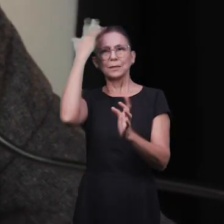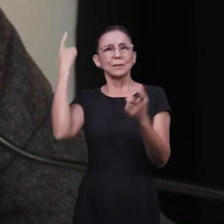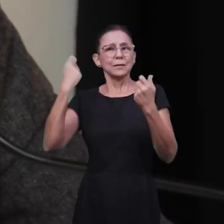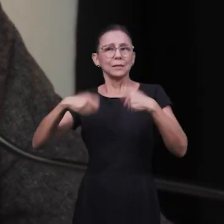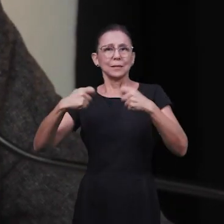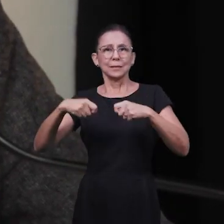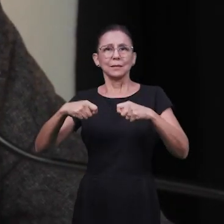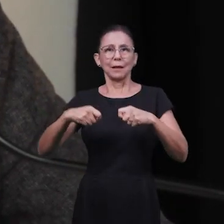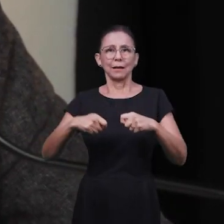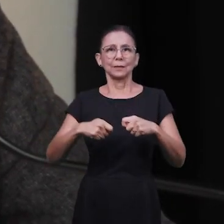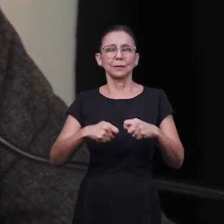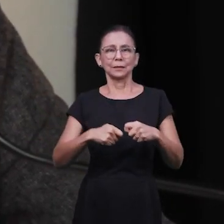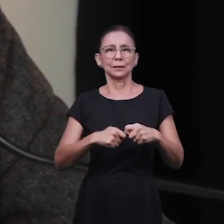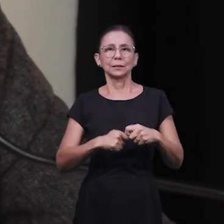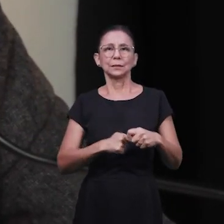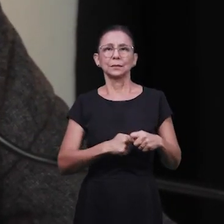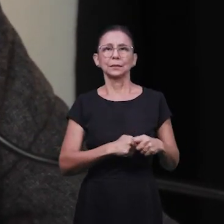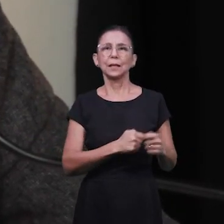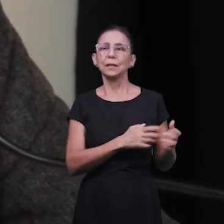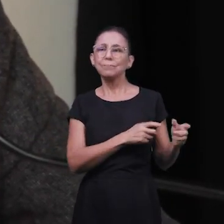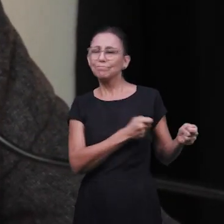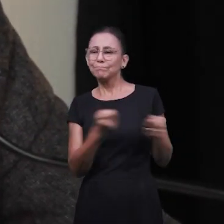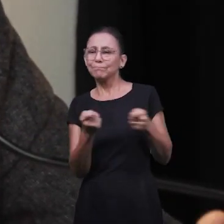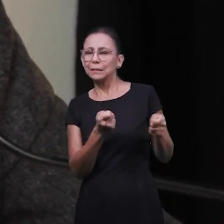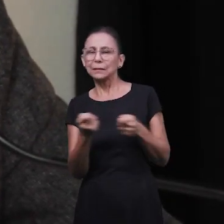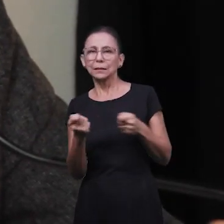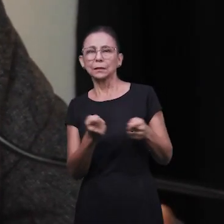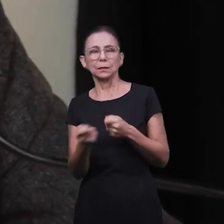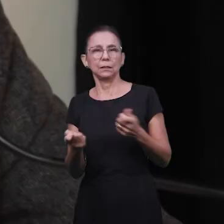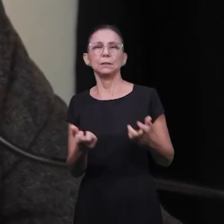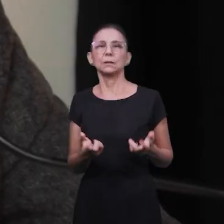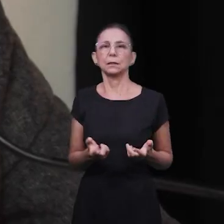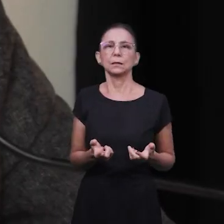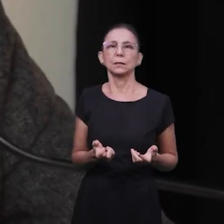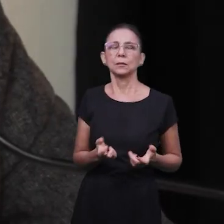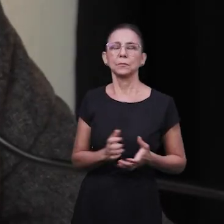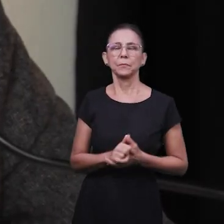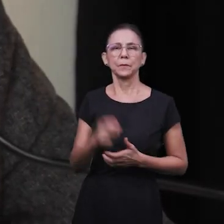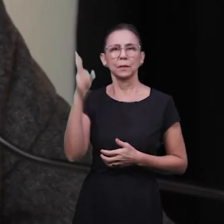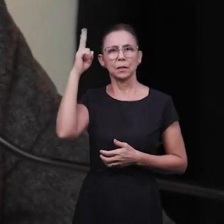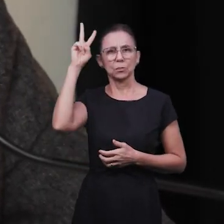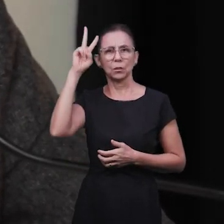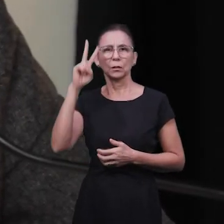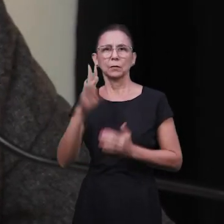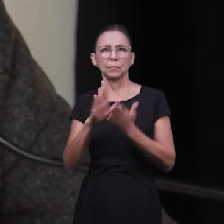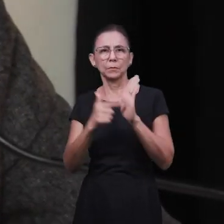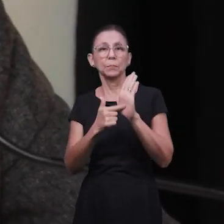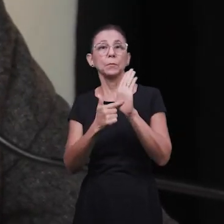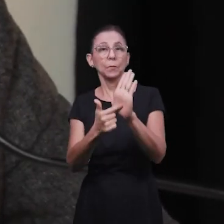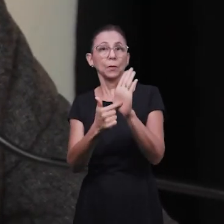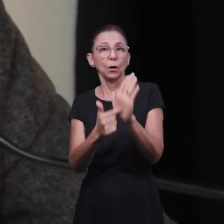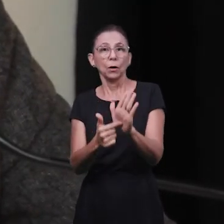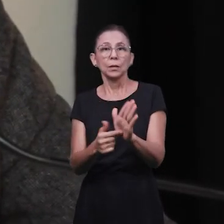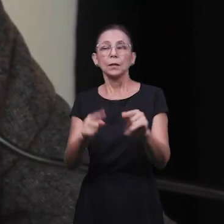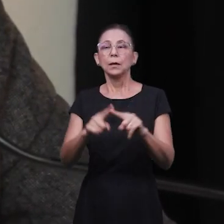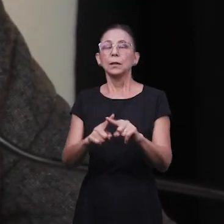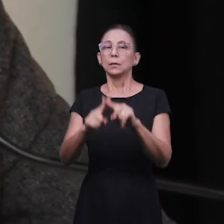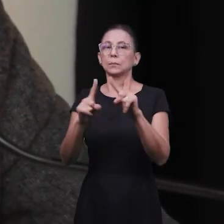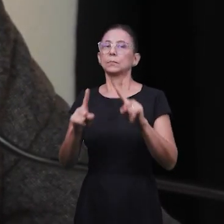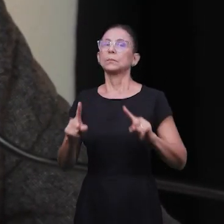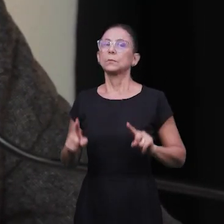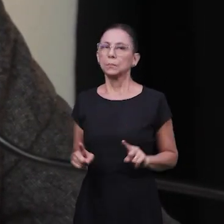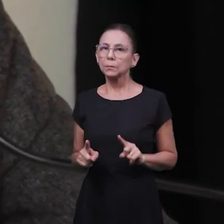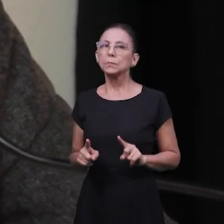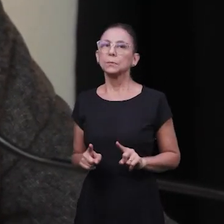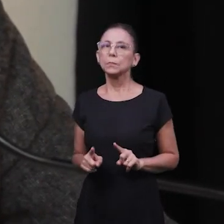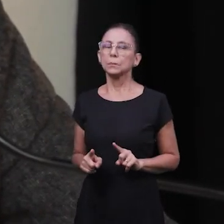e perseguidas. Nós sabemos isso através da palavra e da própria história. Mas o recurso deles, o